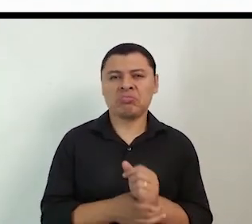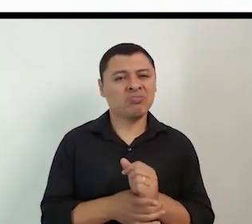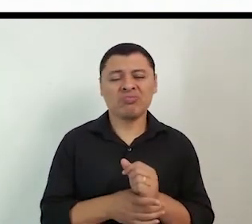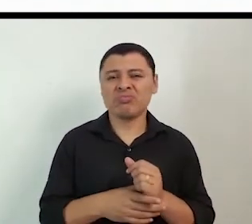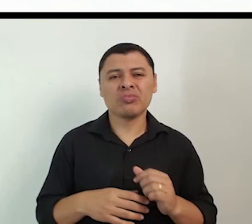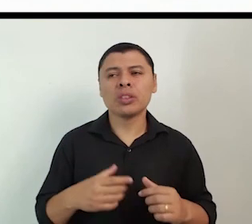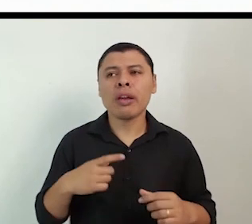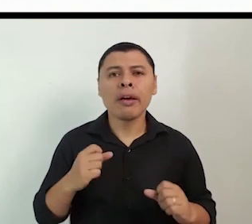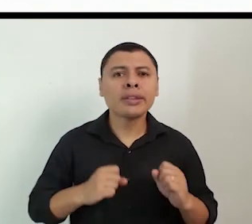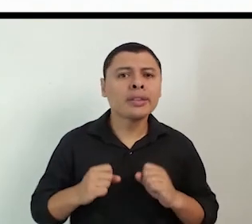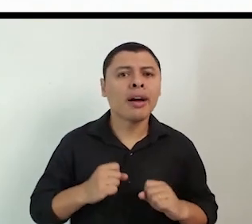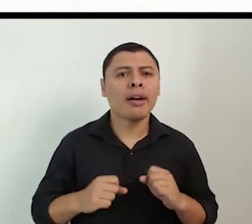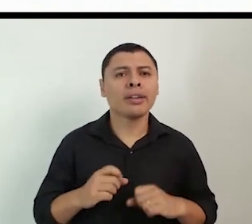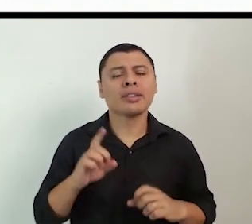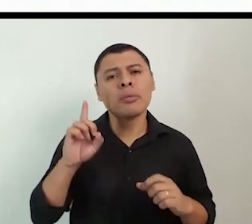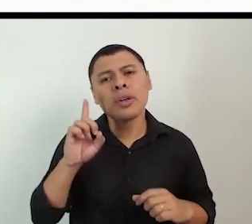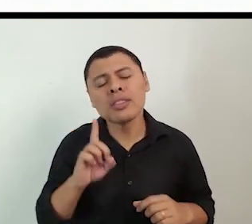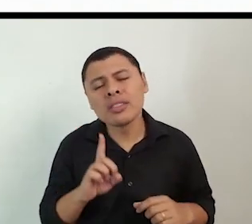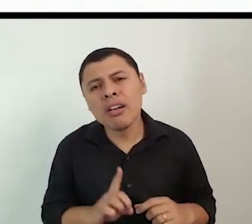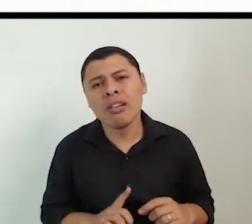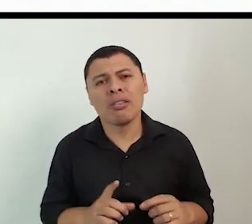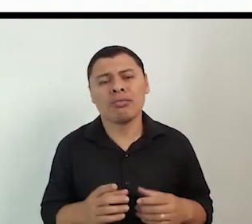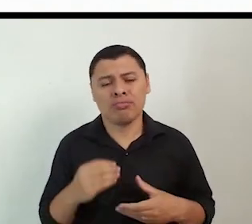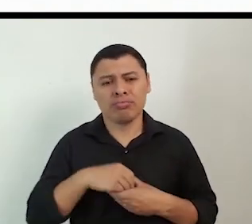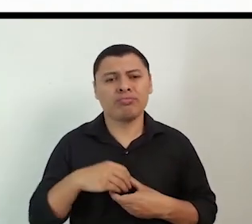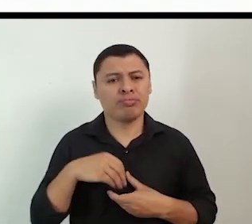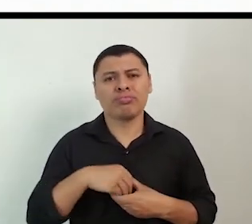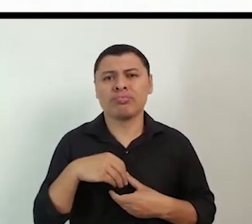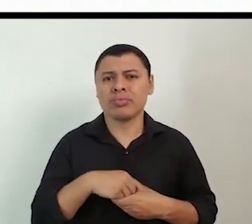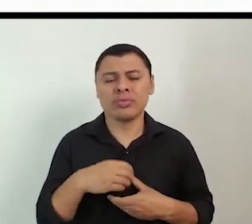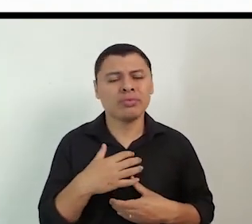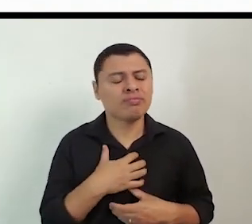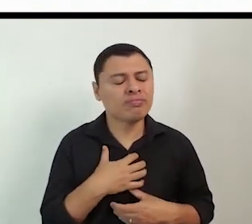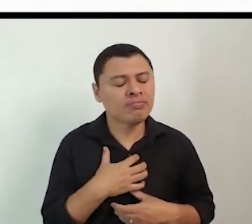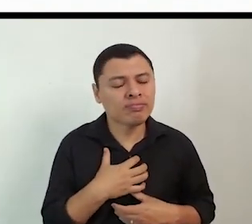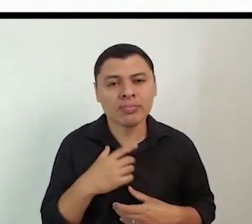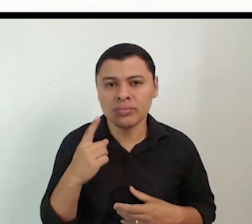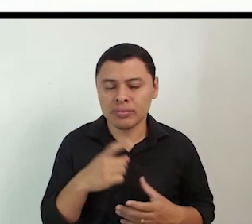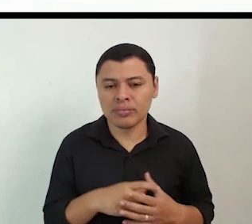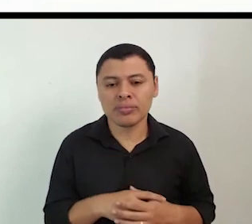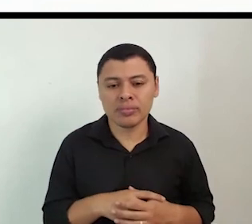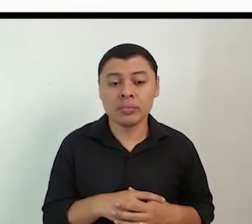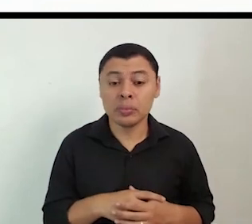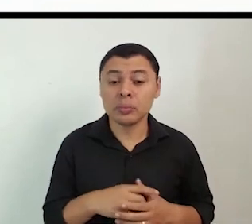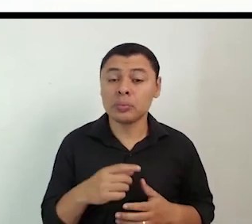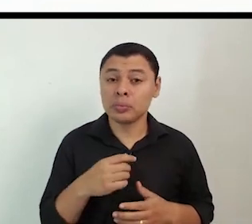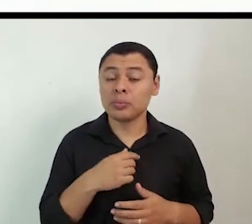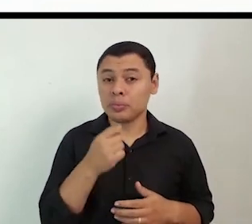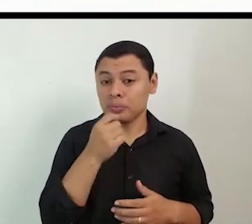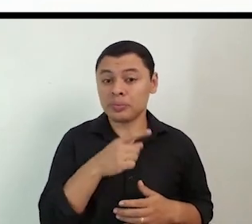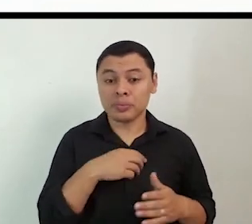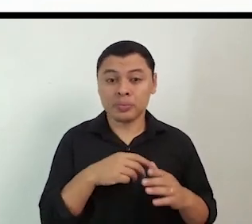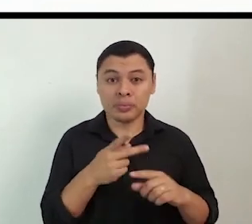depressão, acaba tudo virando uma bola de neve. Uhum. E é engraçado, assim, eu estava procurando aqui no